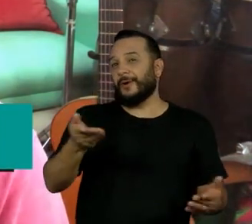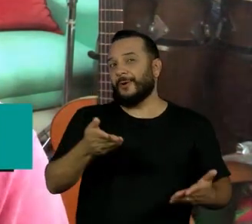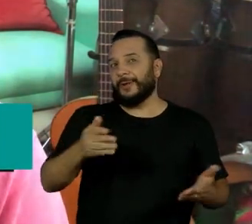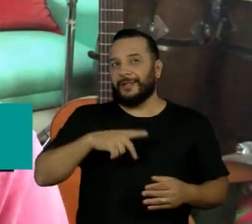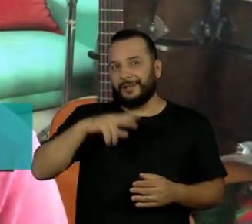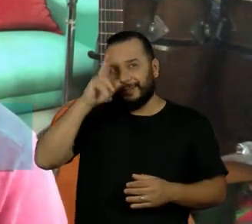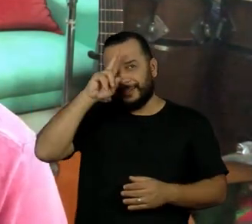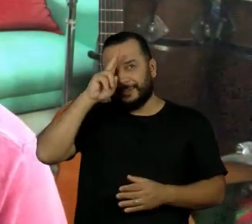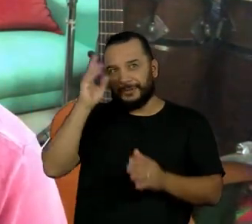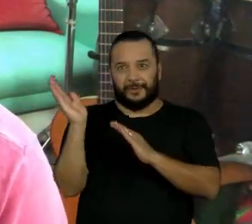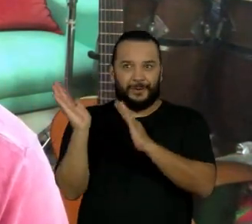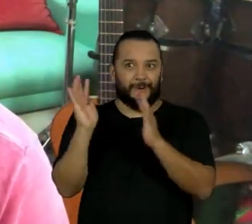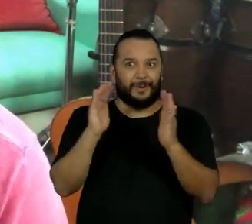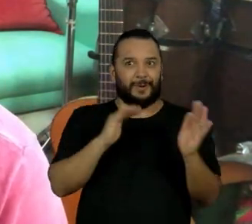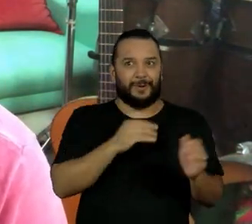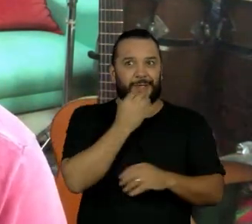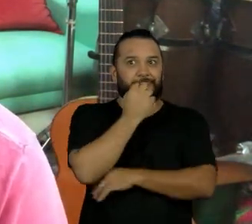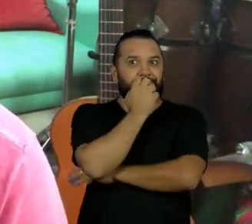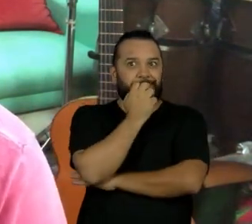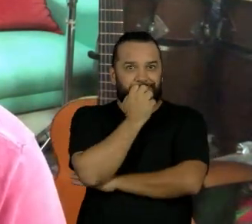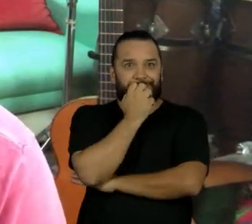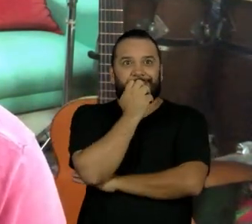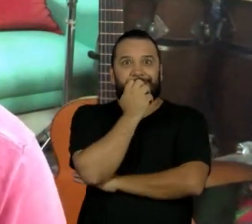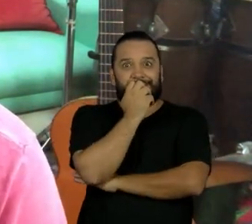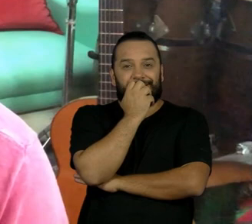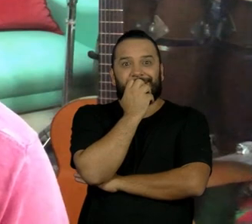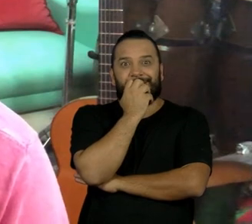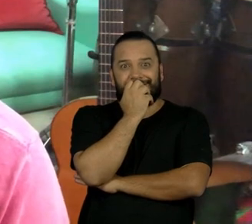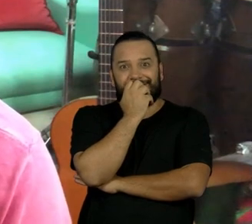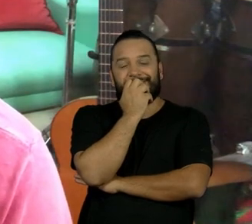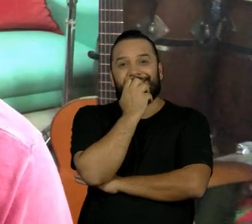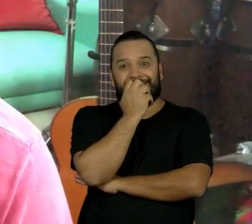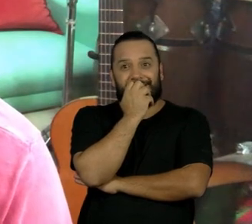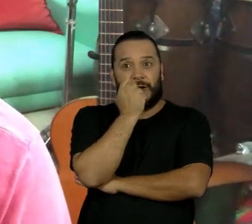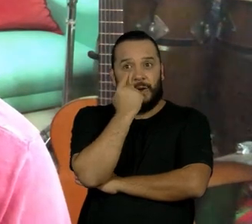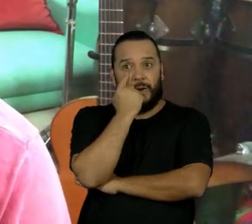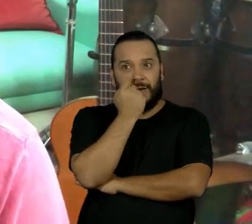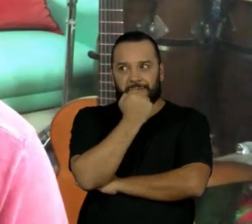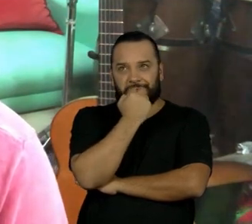tanta história aqui ó o olhinho